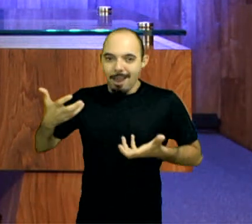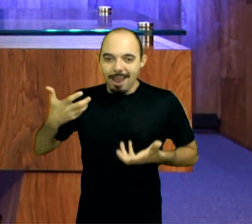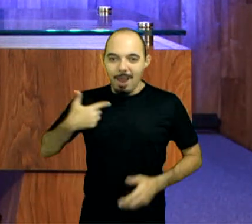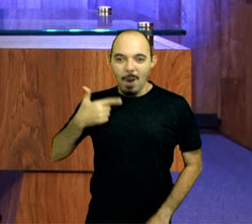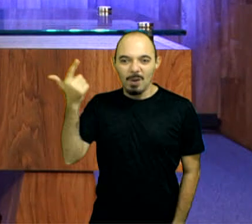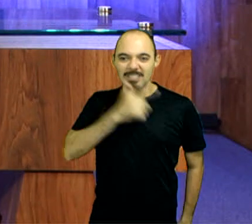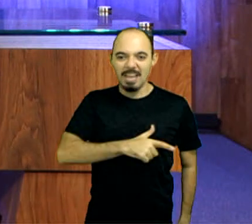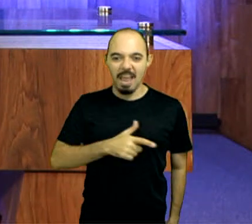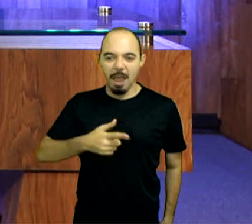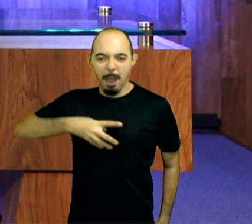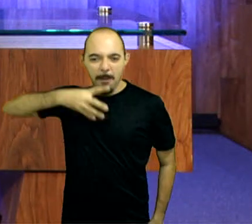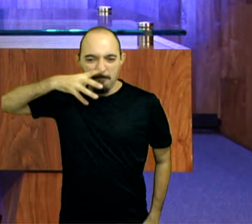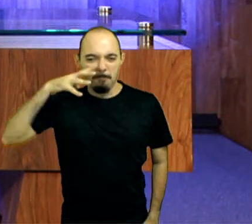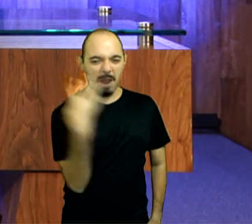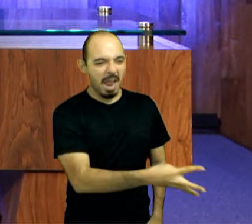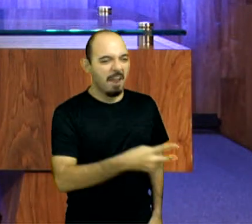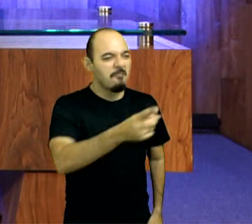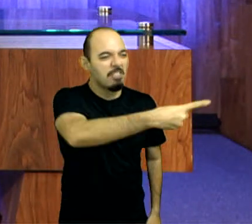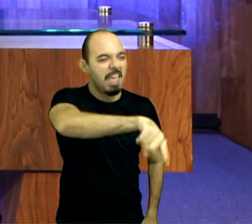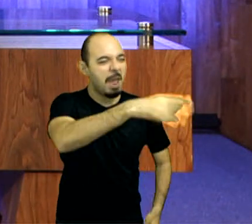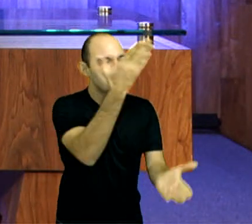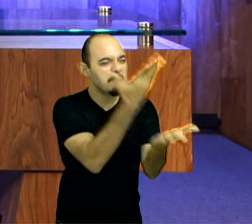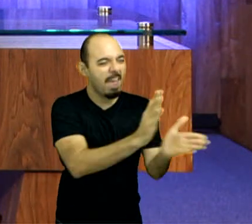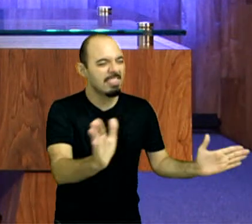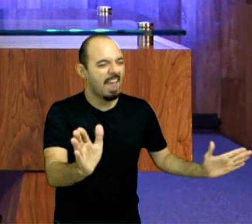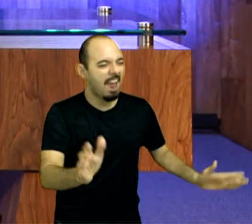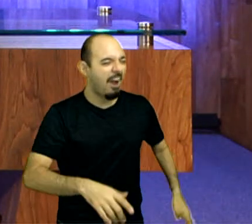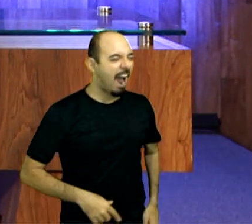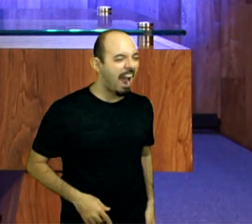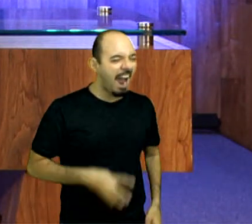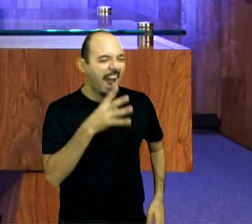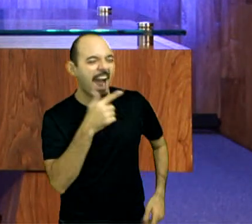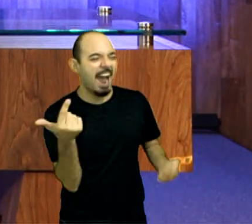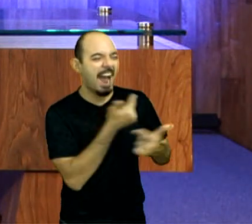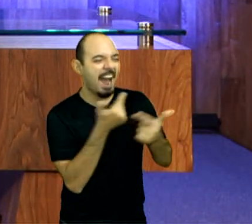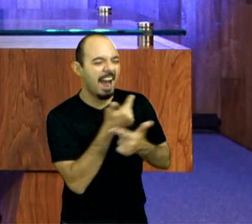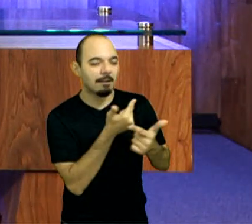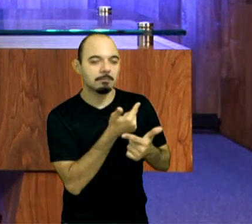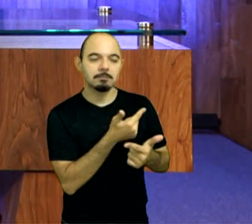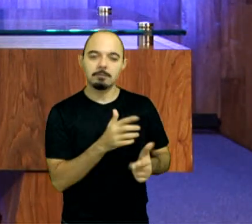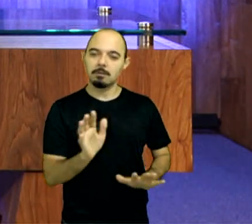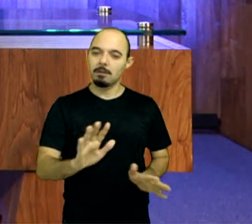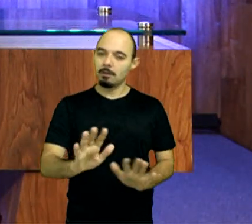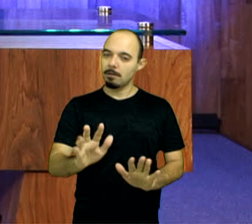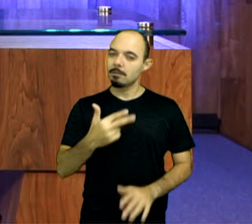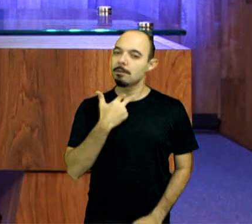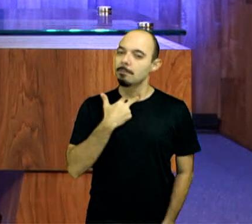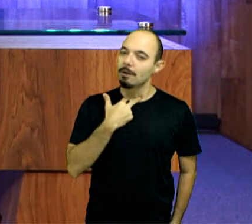Nem bingo, nem jogo de azar, cai fora. Mas é aquela...